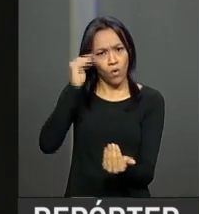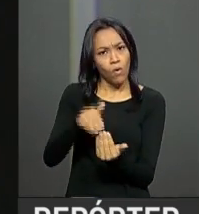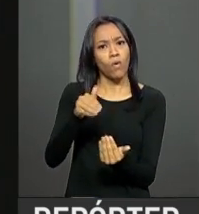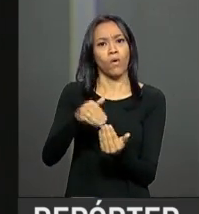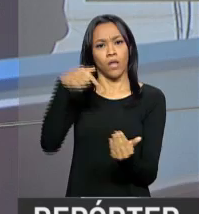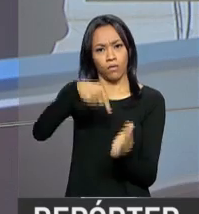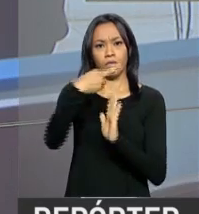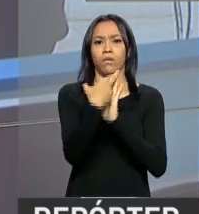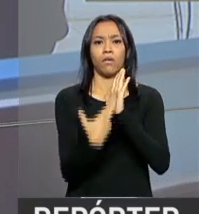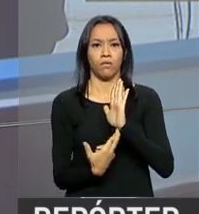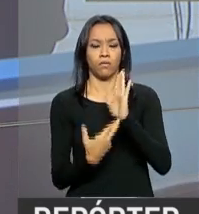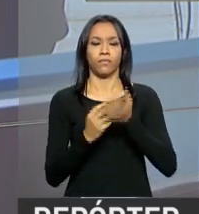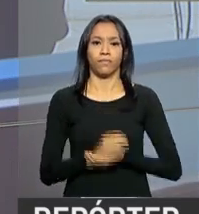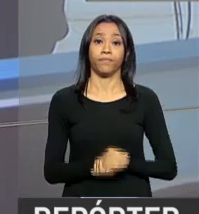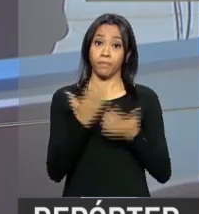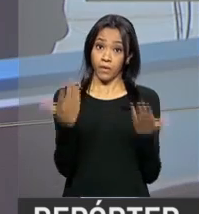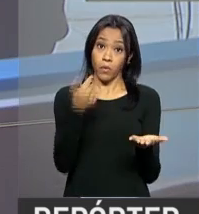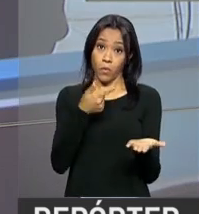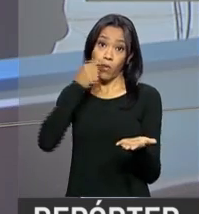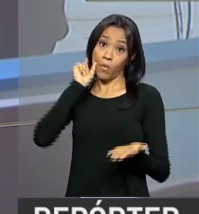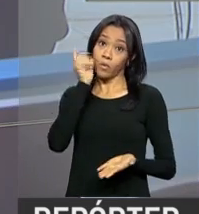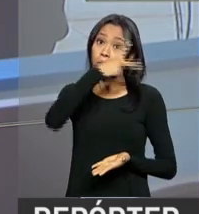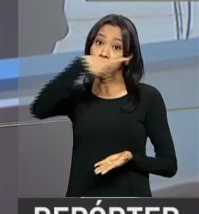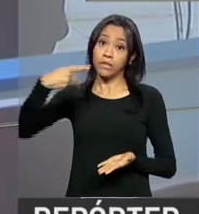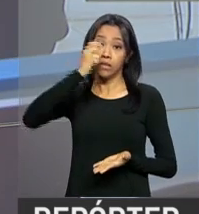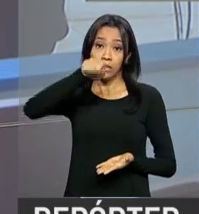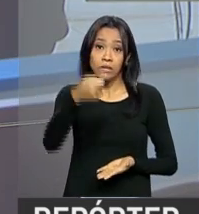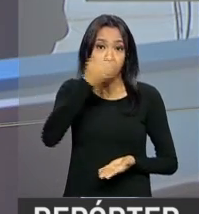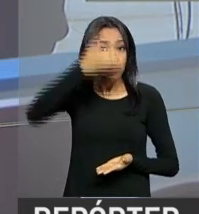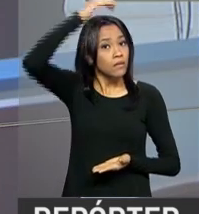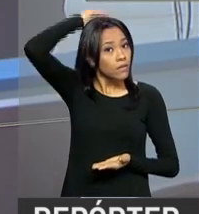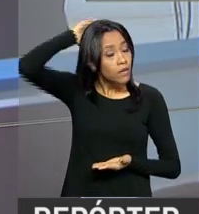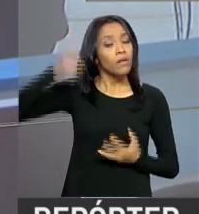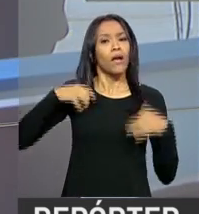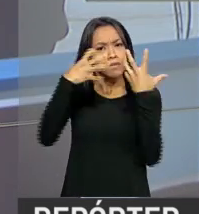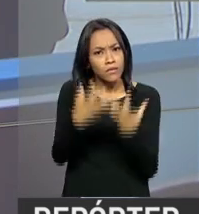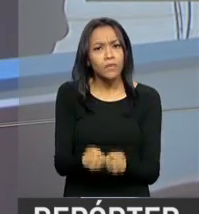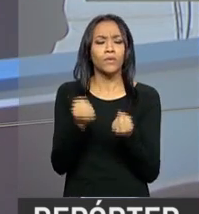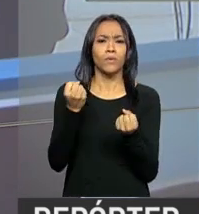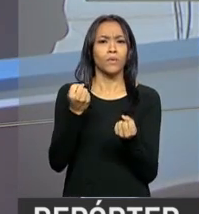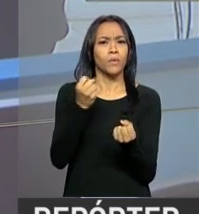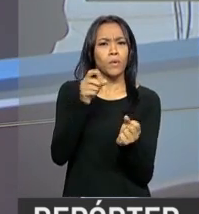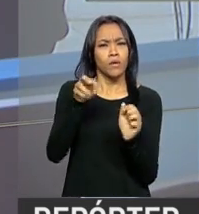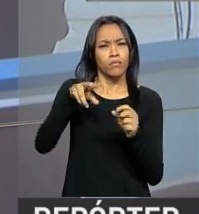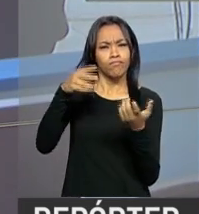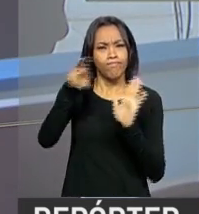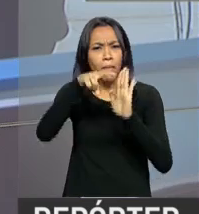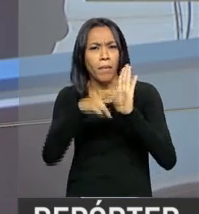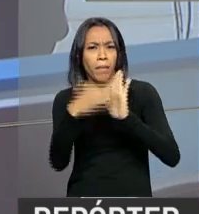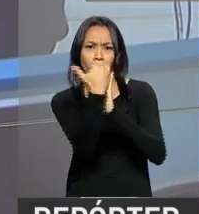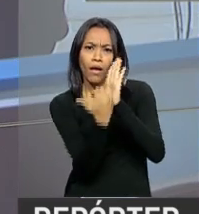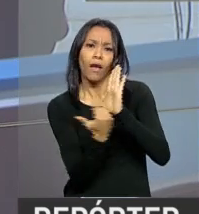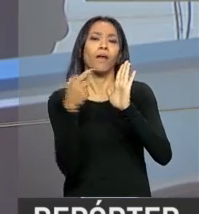ao nosso relatório. E ontem, Michel Temer anunciou medidas do governo para a retomada do crescimento econômico. Entre